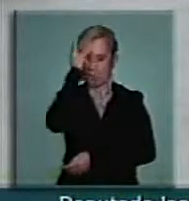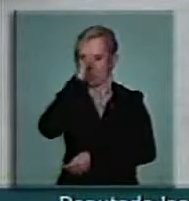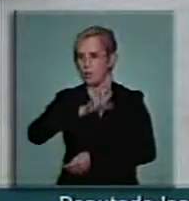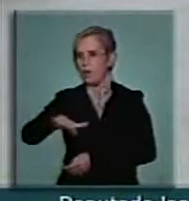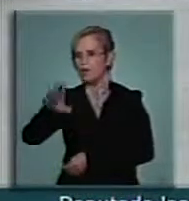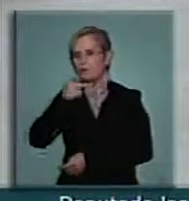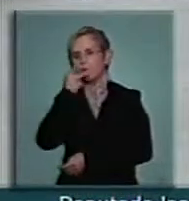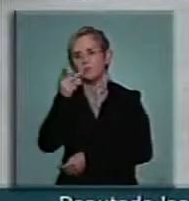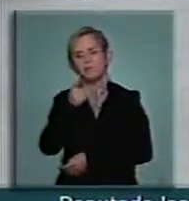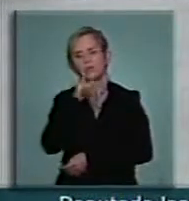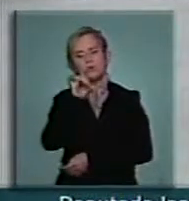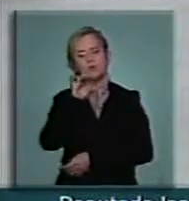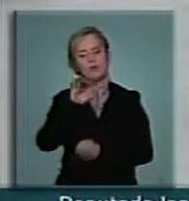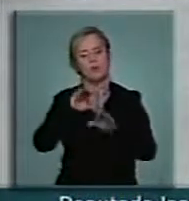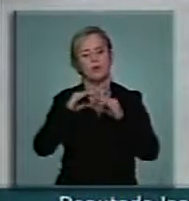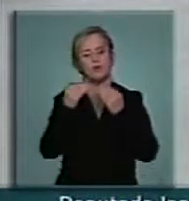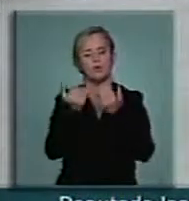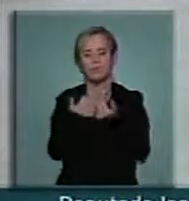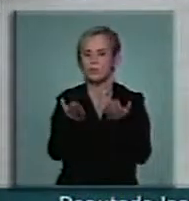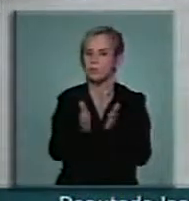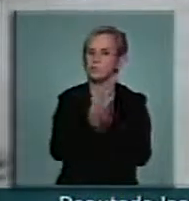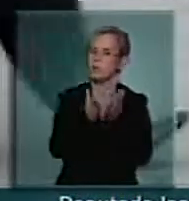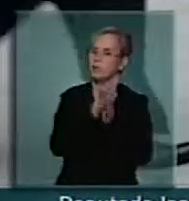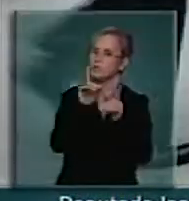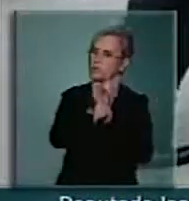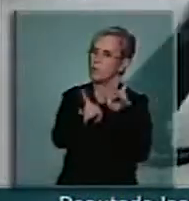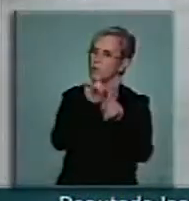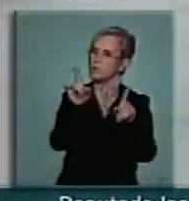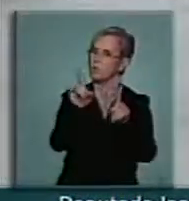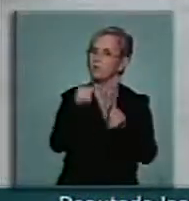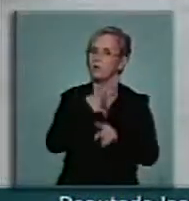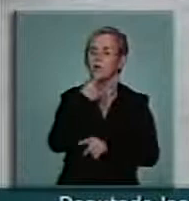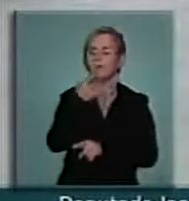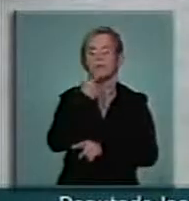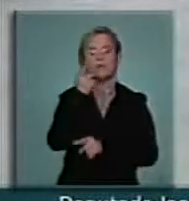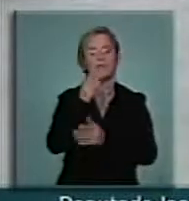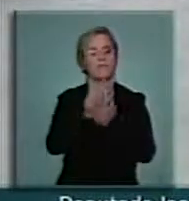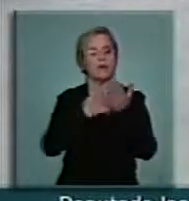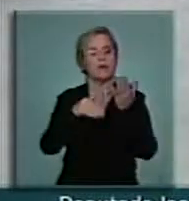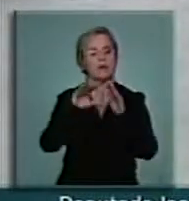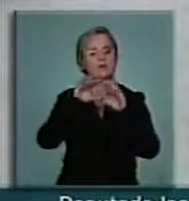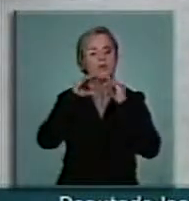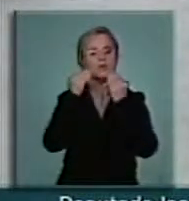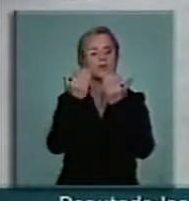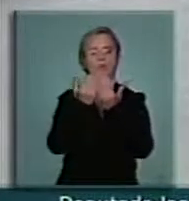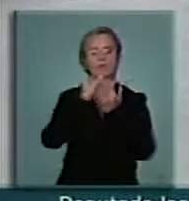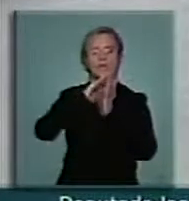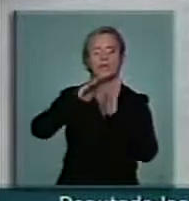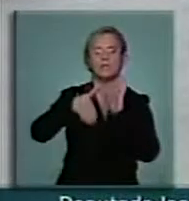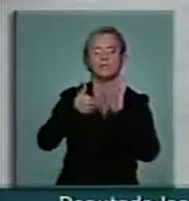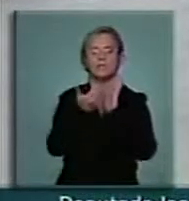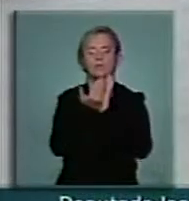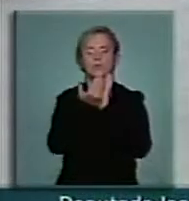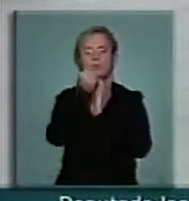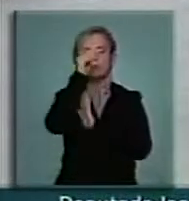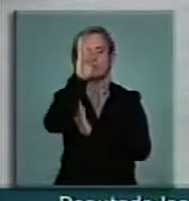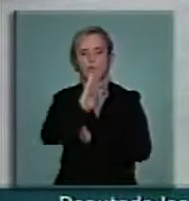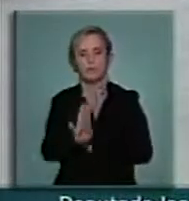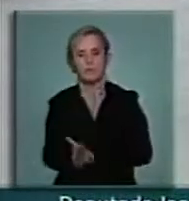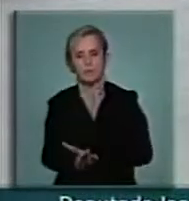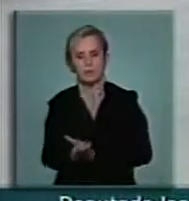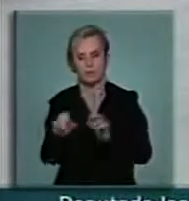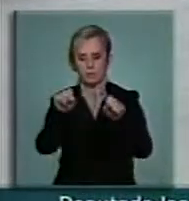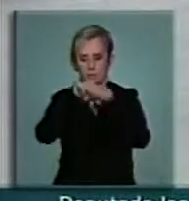que é só a comunidade carente. Eu diria que é a comunidade universal brasileira. O sistema